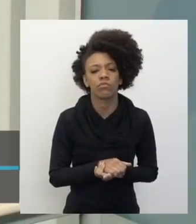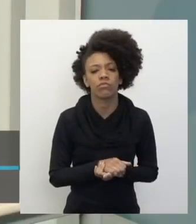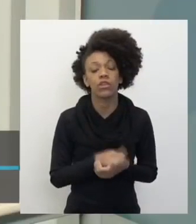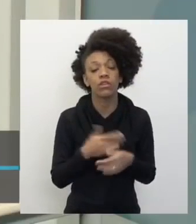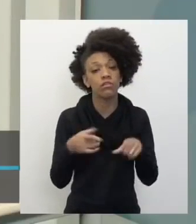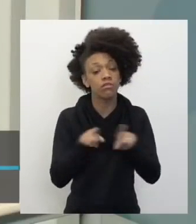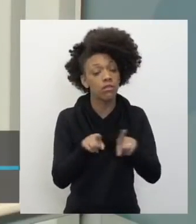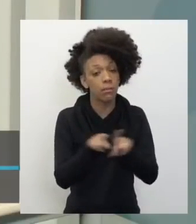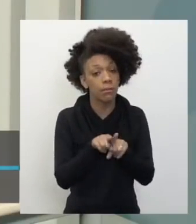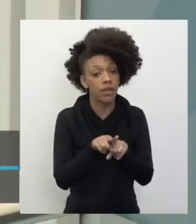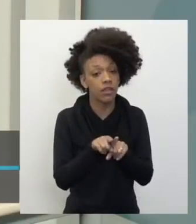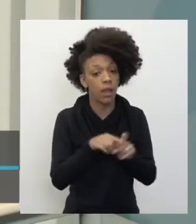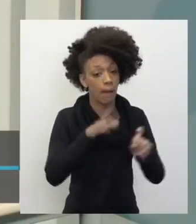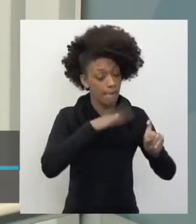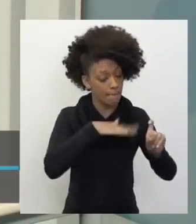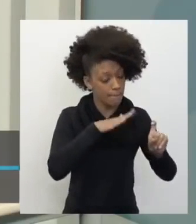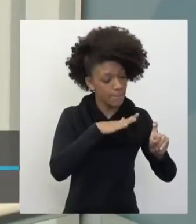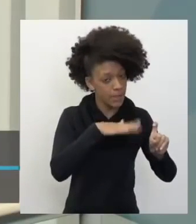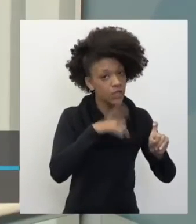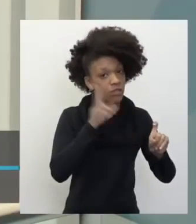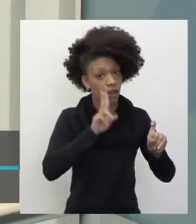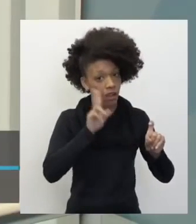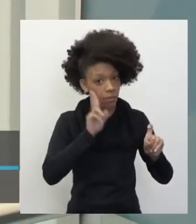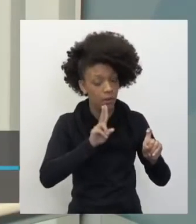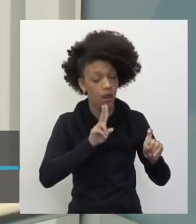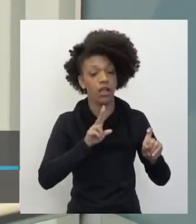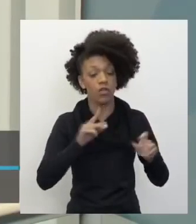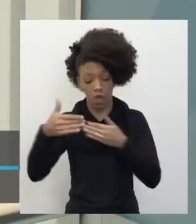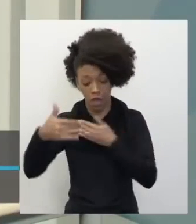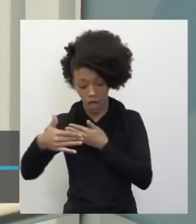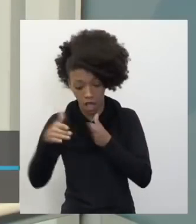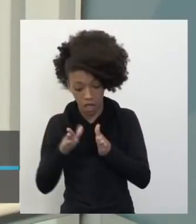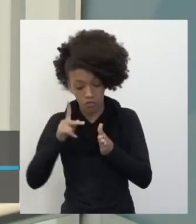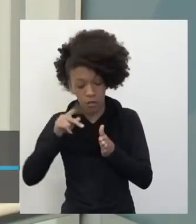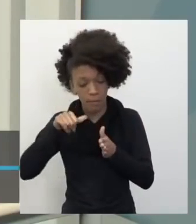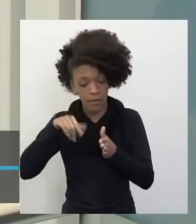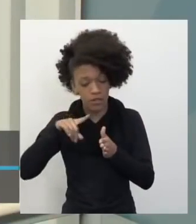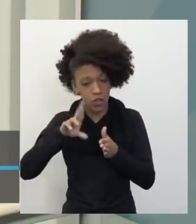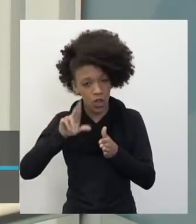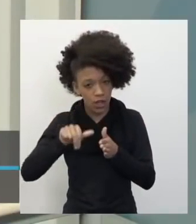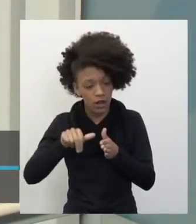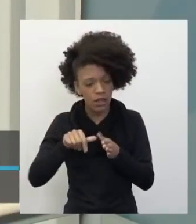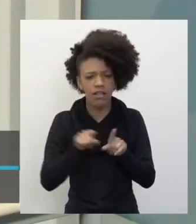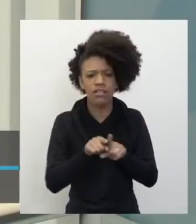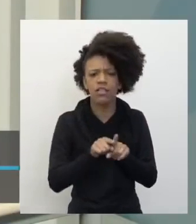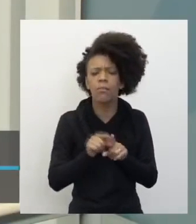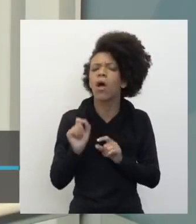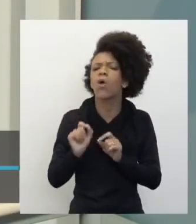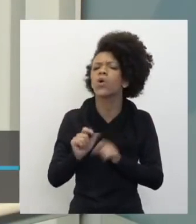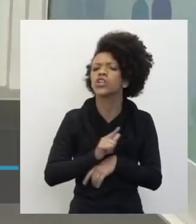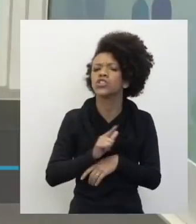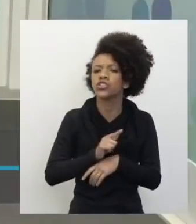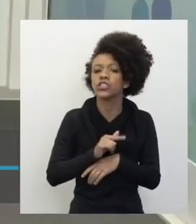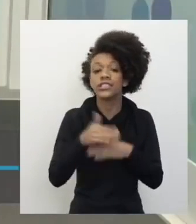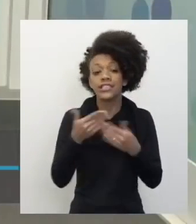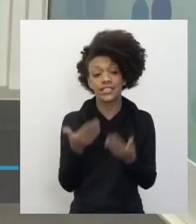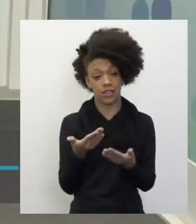pouquinho sobre o mito, de ter lembrado a questão da caixa de Pandora. E o que eles colocaram que tinha na caixa de Pandora?